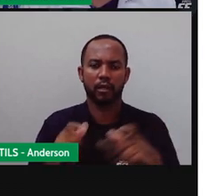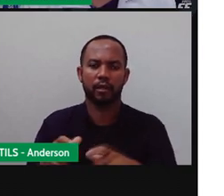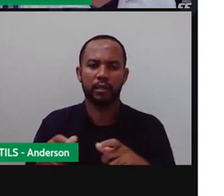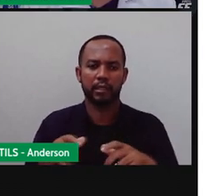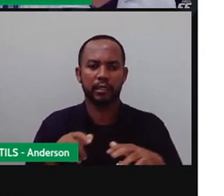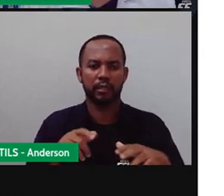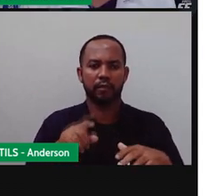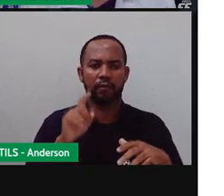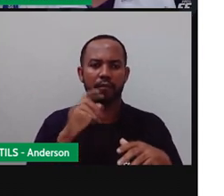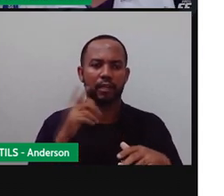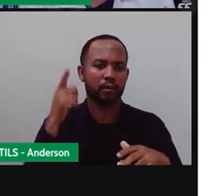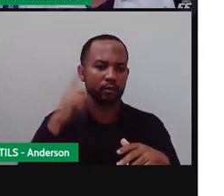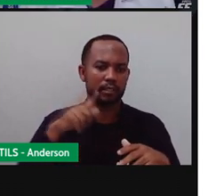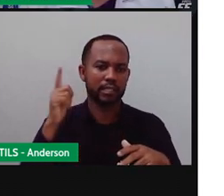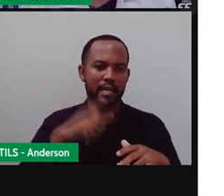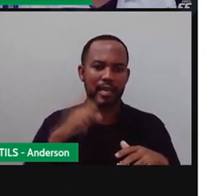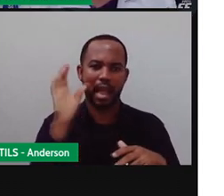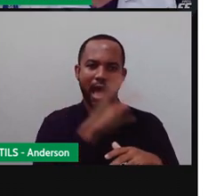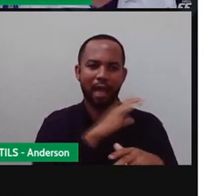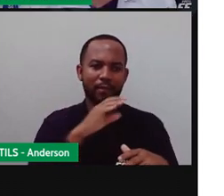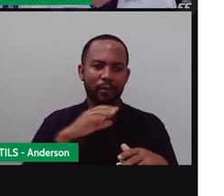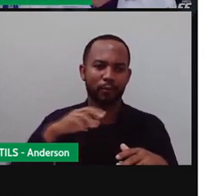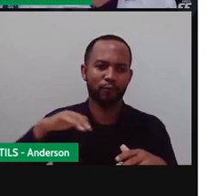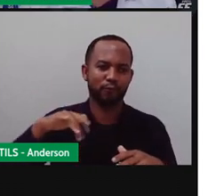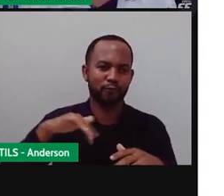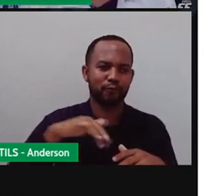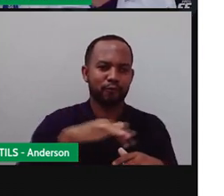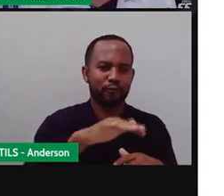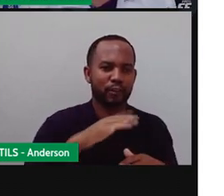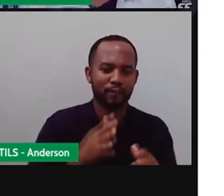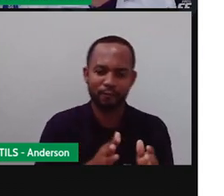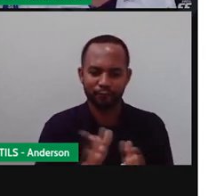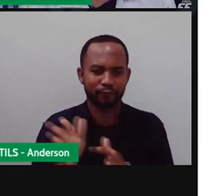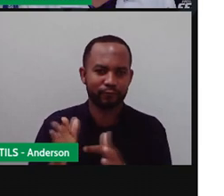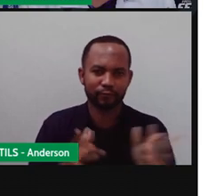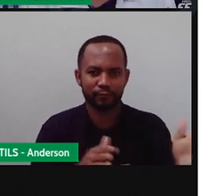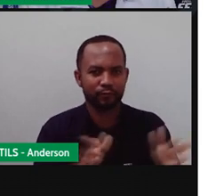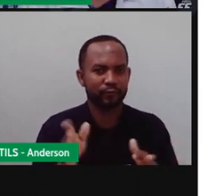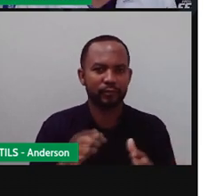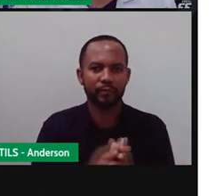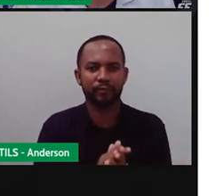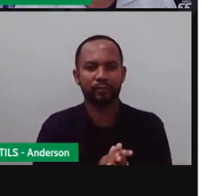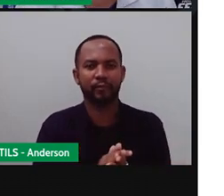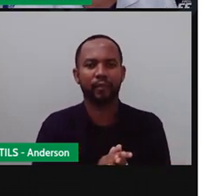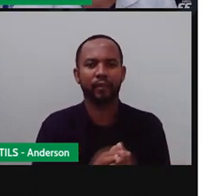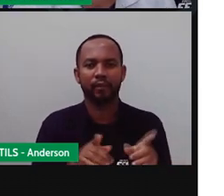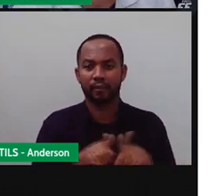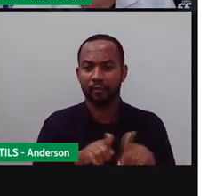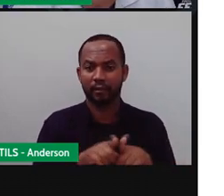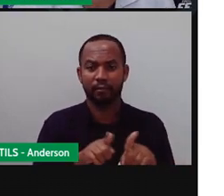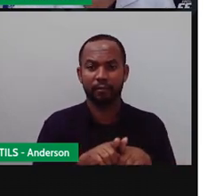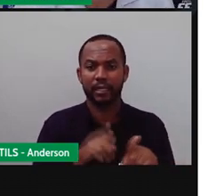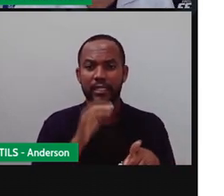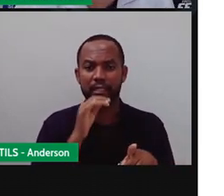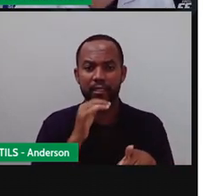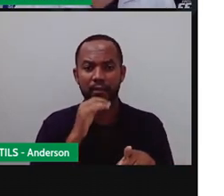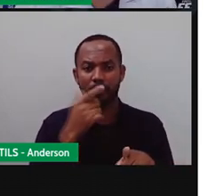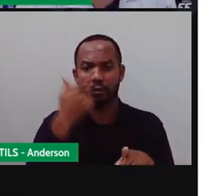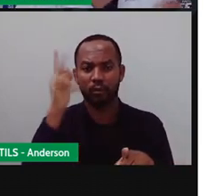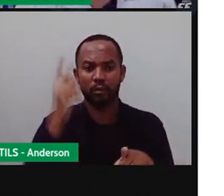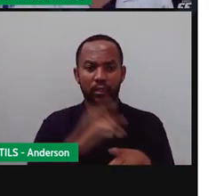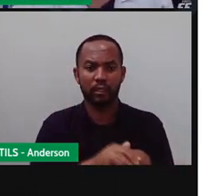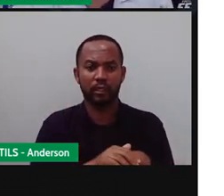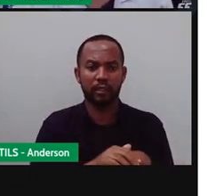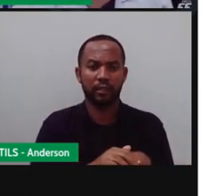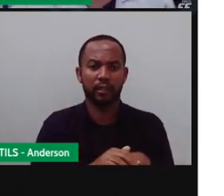maioria deles consegue se mover sem nenhuma dificuldade. Apenas a esponja do mar, que depois de adulta, não consegue se mover. Por